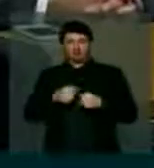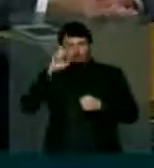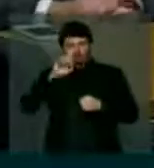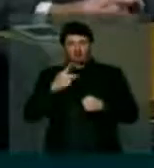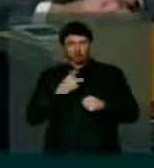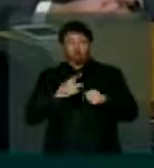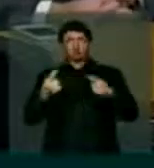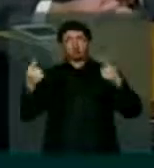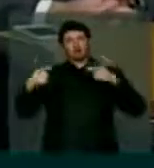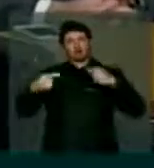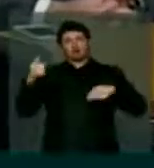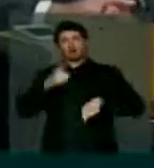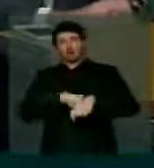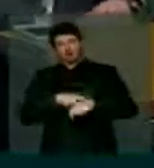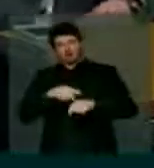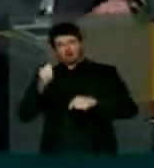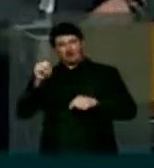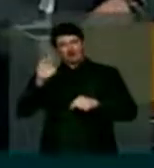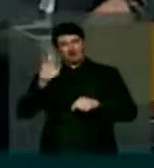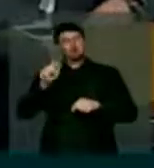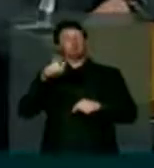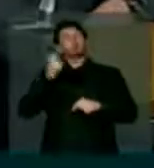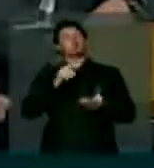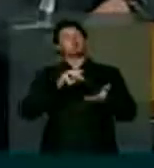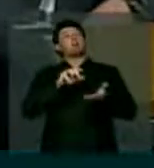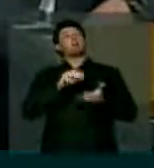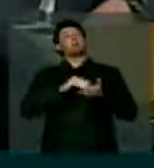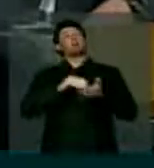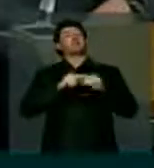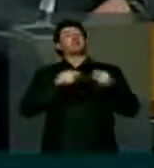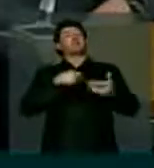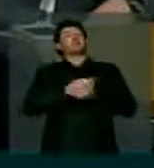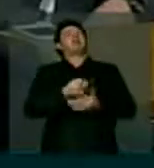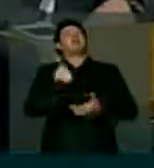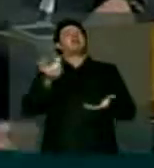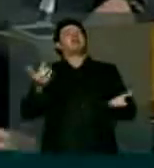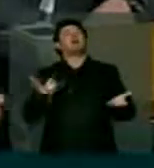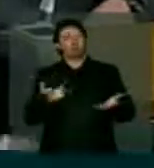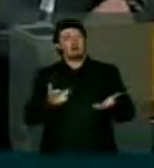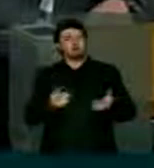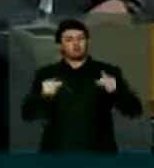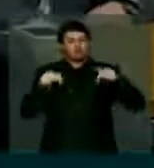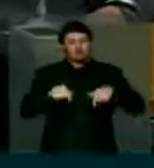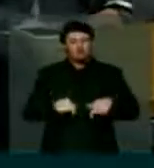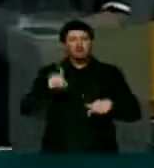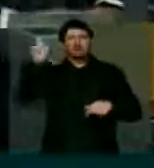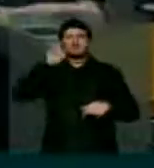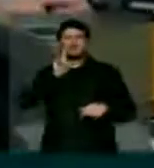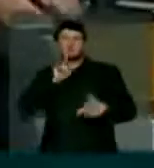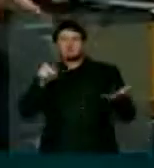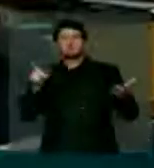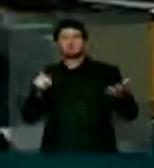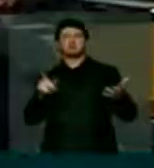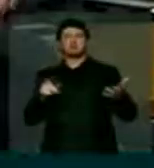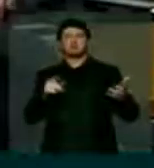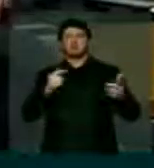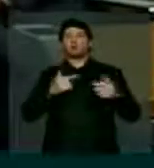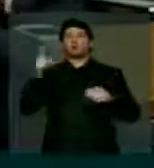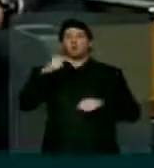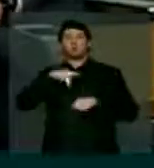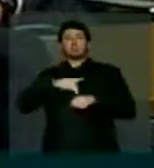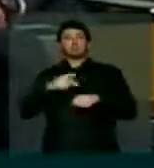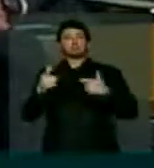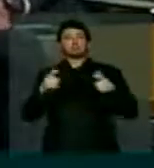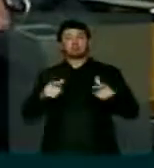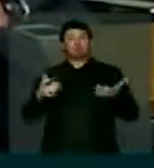Astra. Não é? E eu pergunto, quanto foi pago pelo escritório? Que escritório é esse? Aqui nos Estados Unidos ou em algum outro